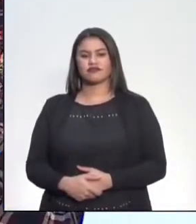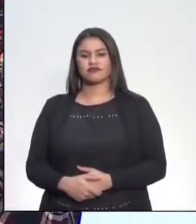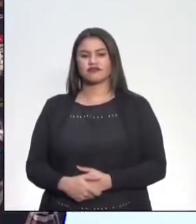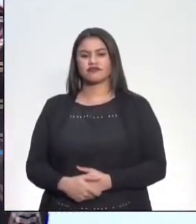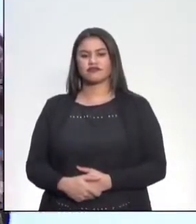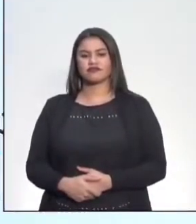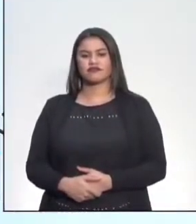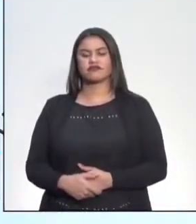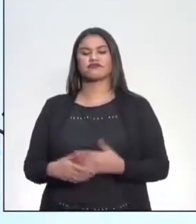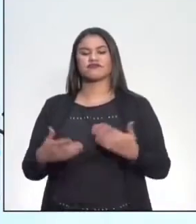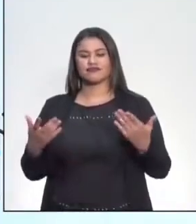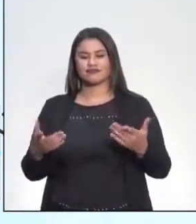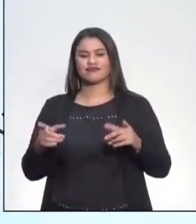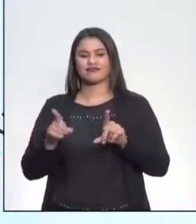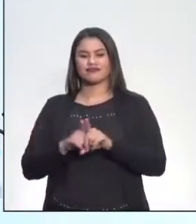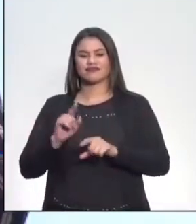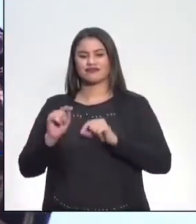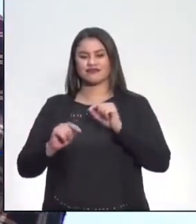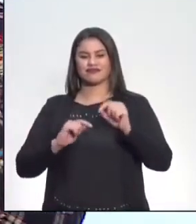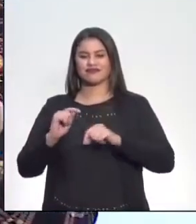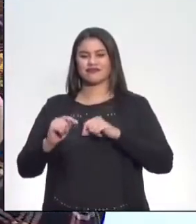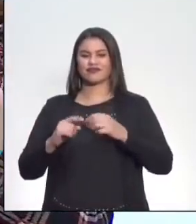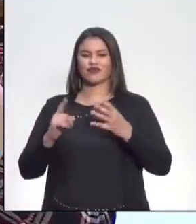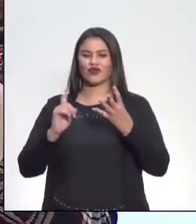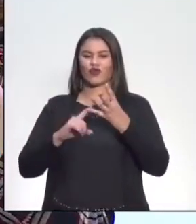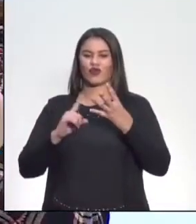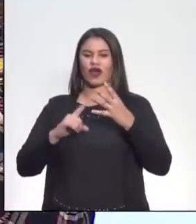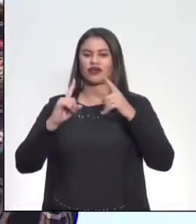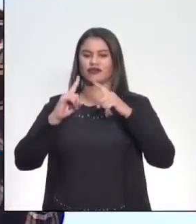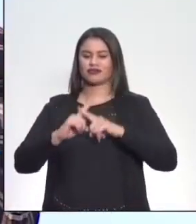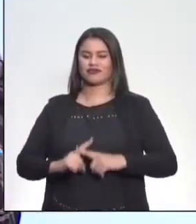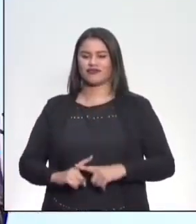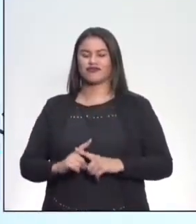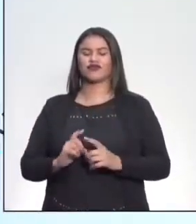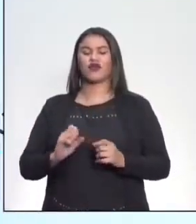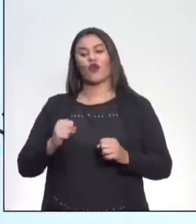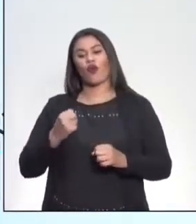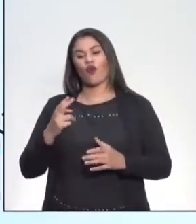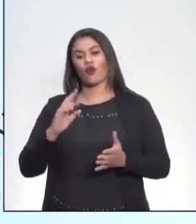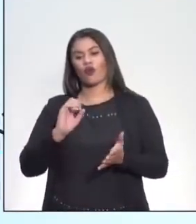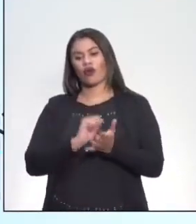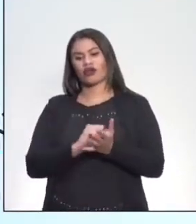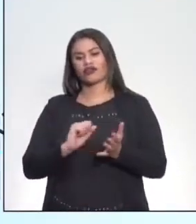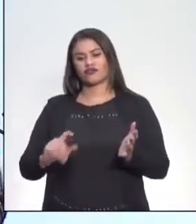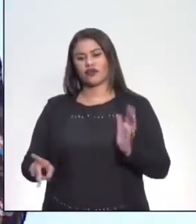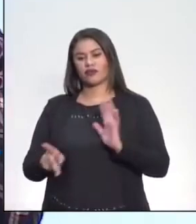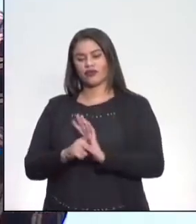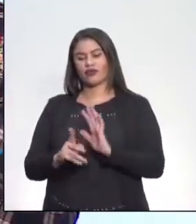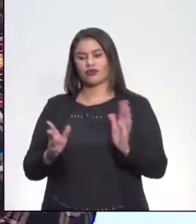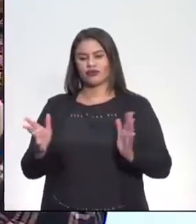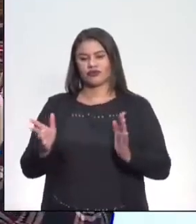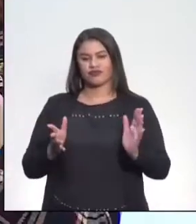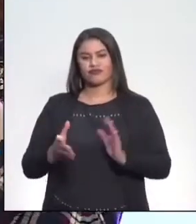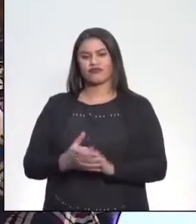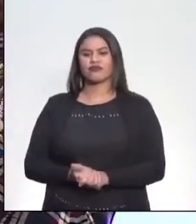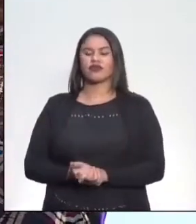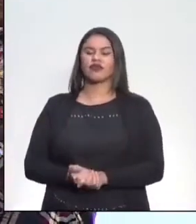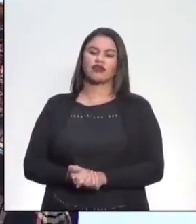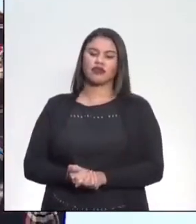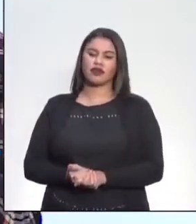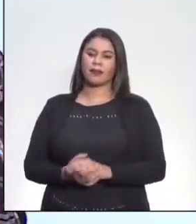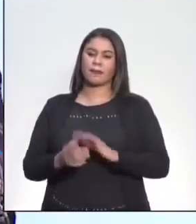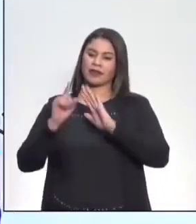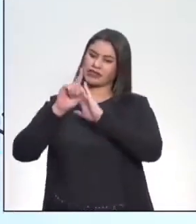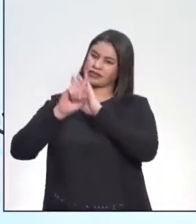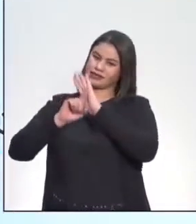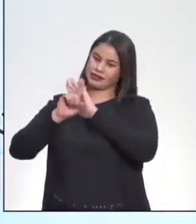E, finalmente, aí temos mais um 4º desafio, ou uma 4ª atividade relacionada a esta aula. Tá? Pesquisem na casa